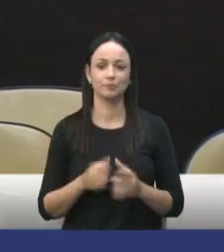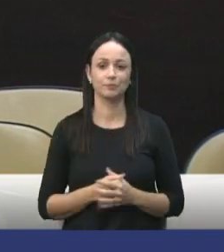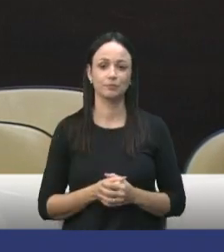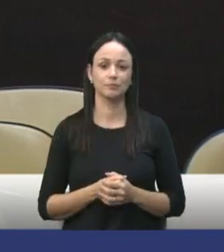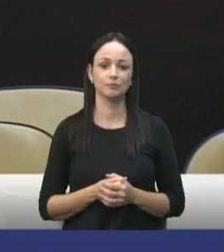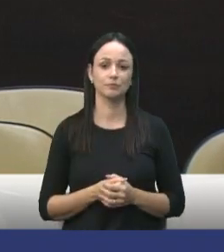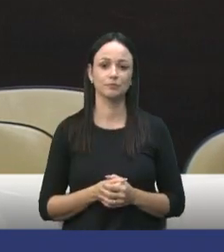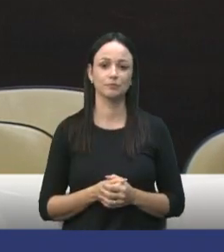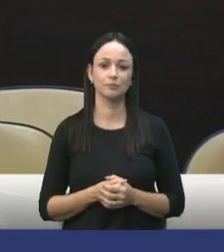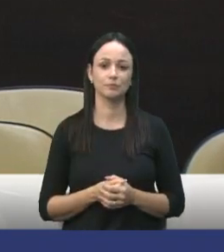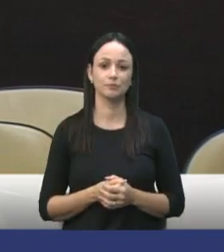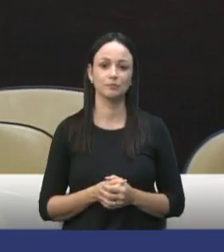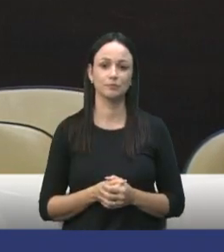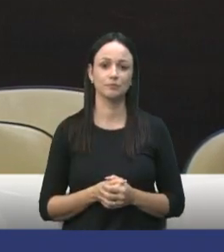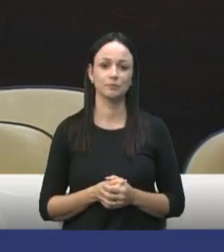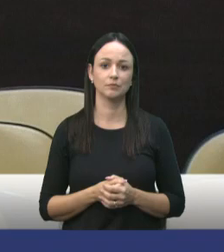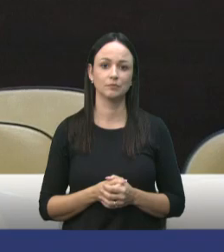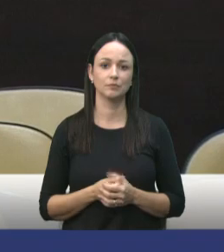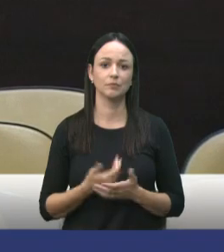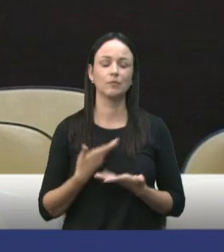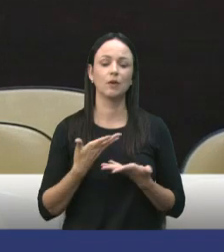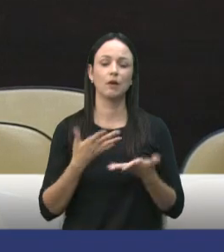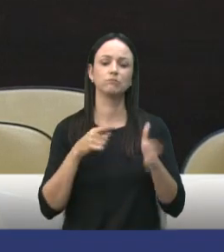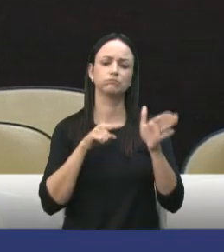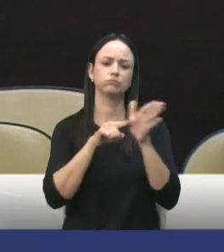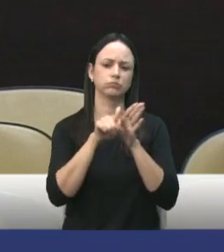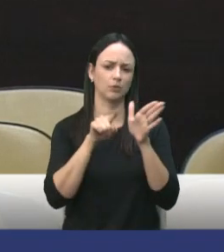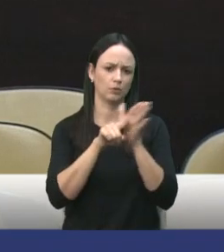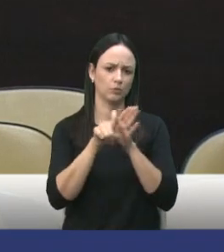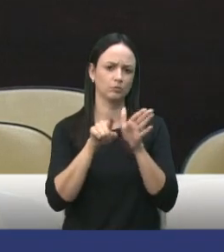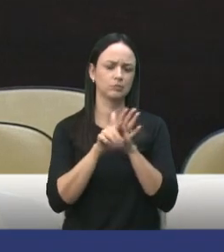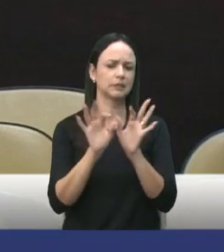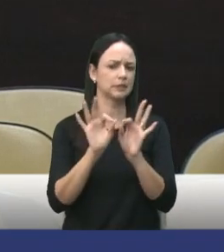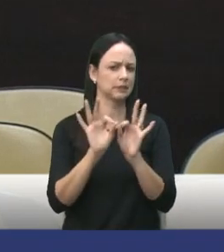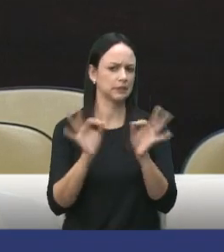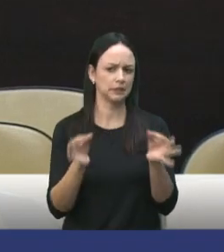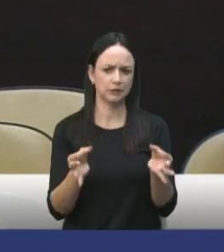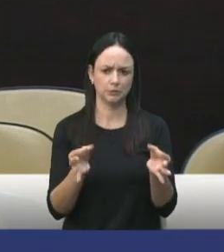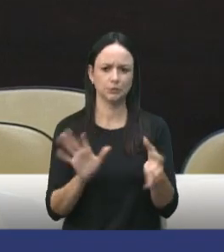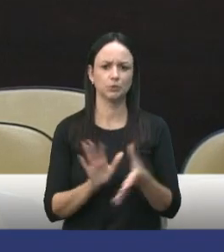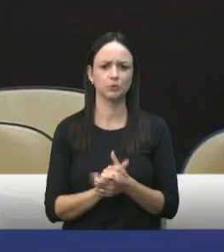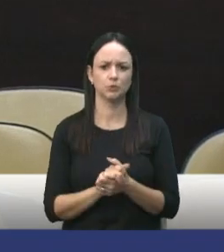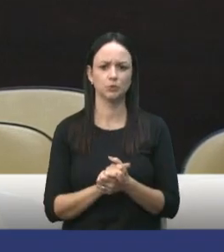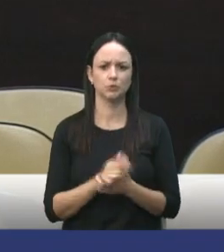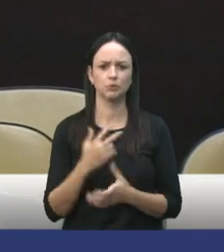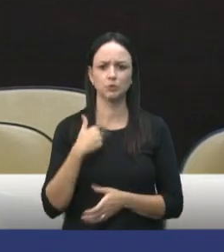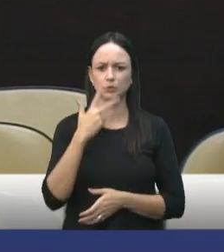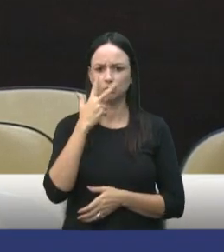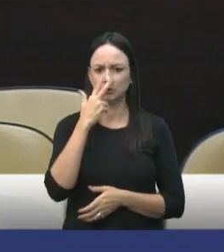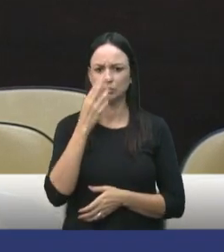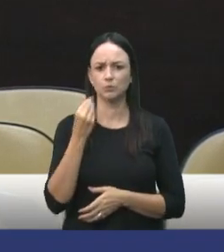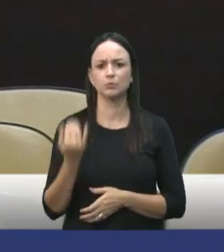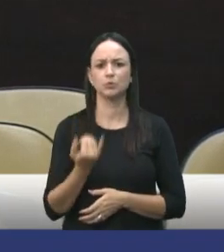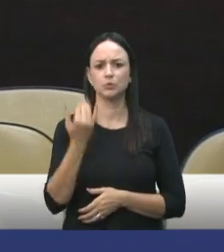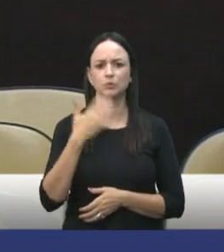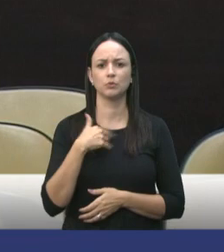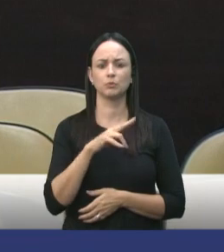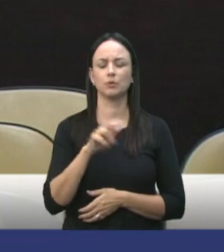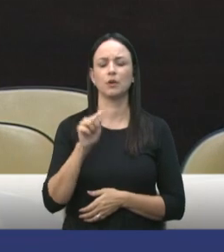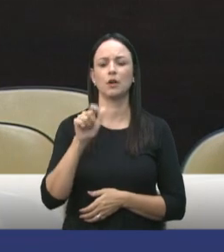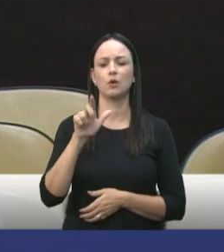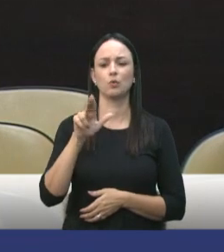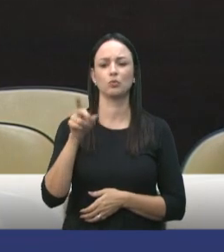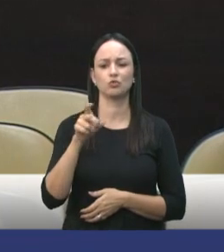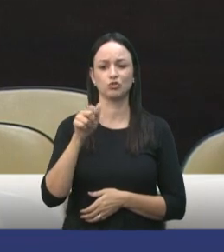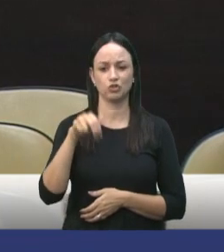Eu queria trazer aqui algumas perguntas, é bem simples, mas eu acho que é muito relevante. Meu nome é Aluxan,